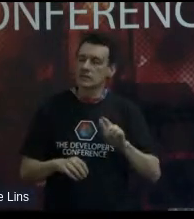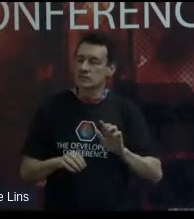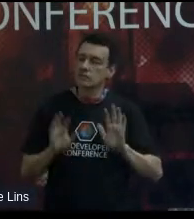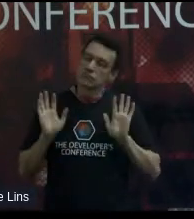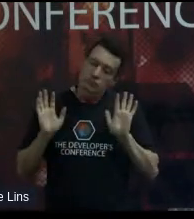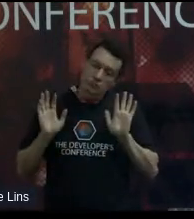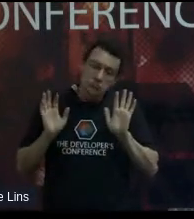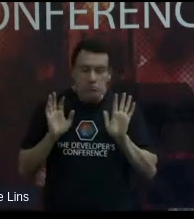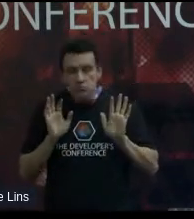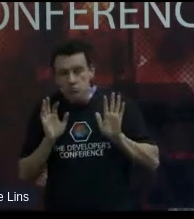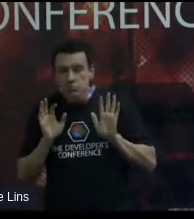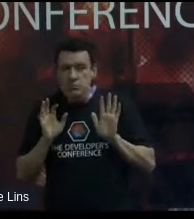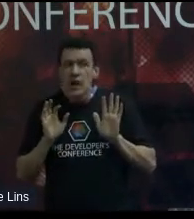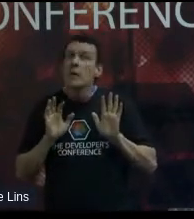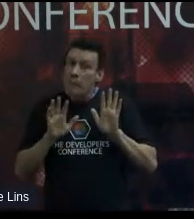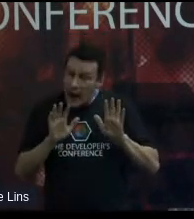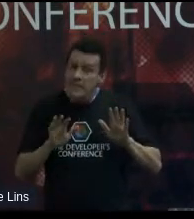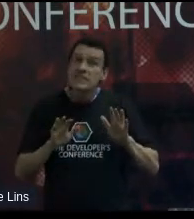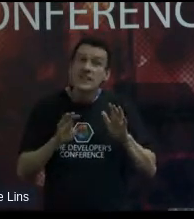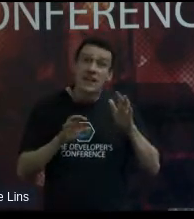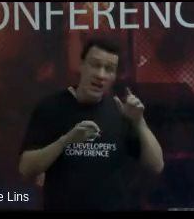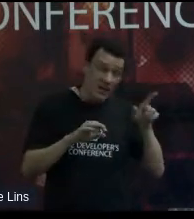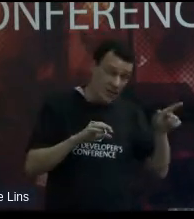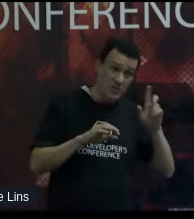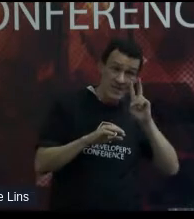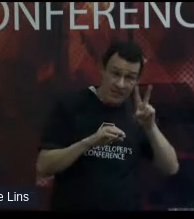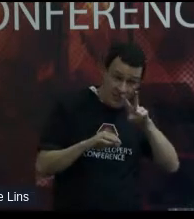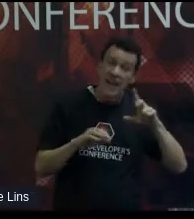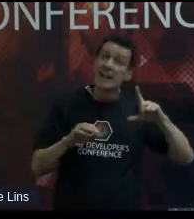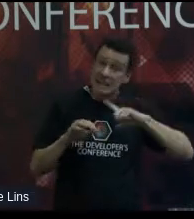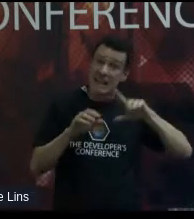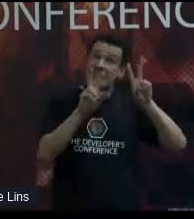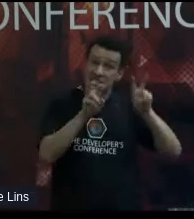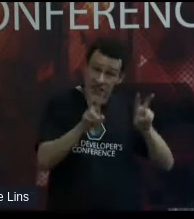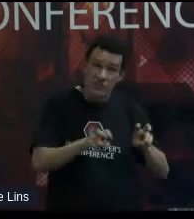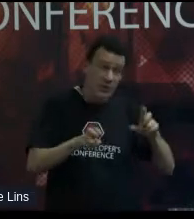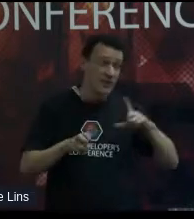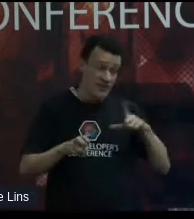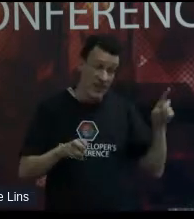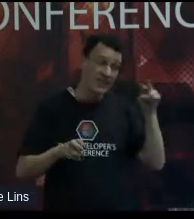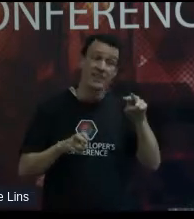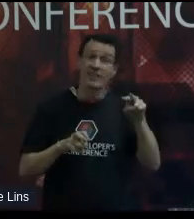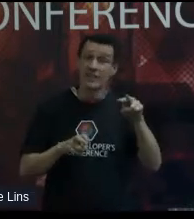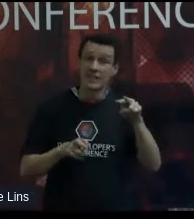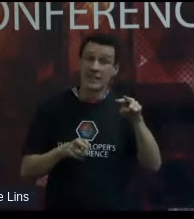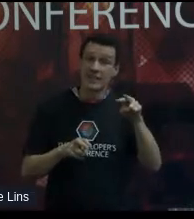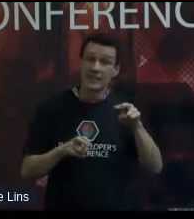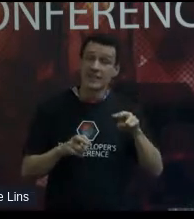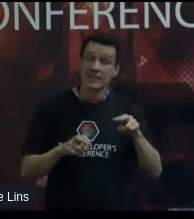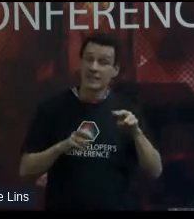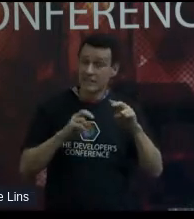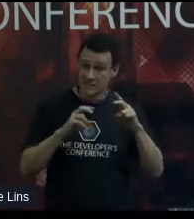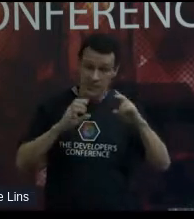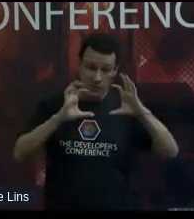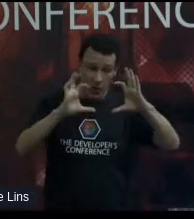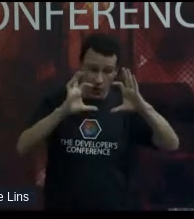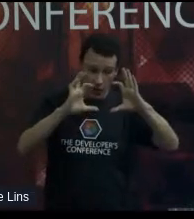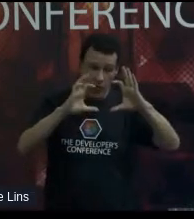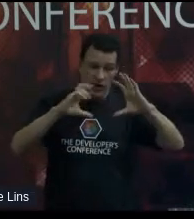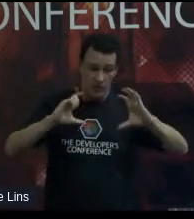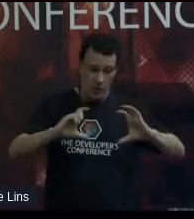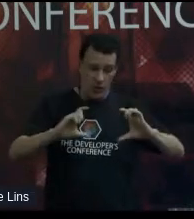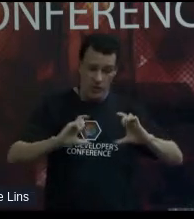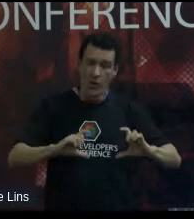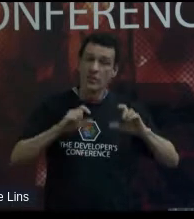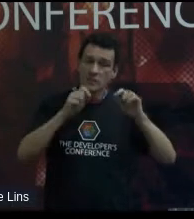né? Visualmente, quem consegue enxergar, consegue perceber que tem ali blocos de textos que são realmente títulos. Porém, eles não